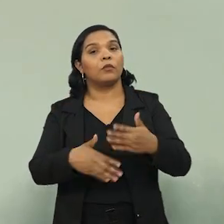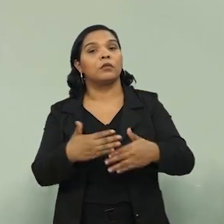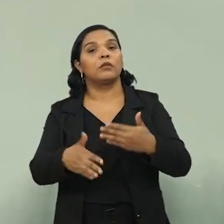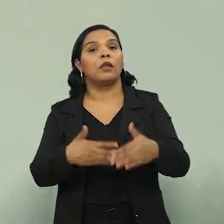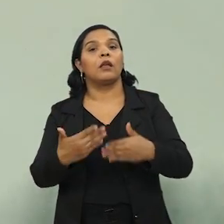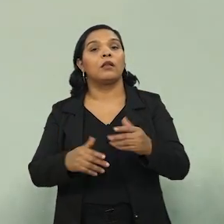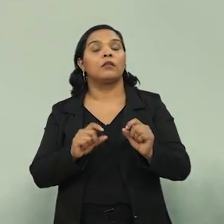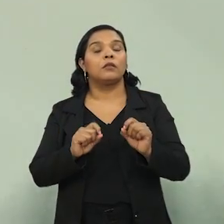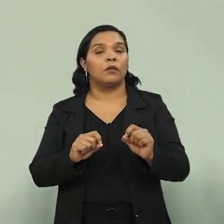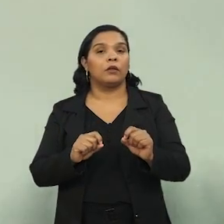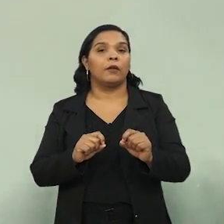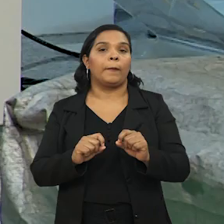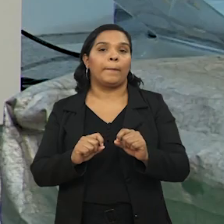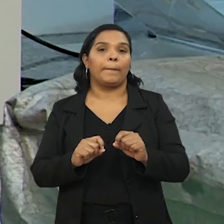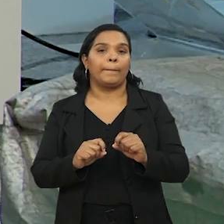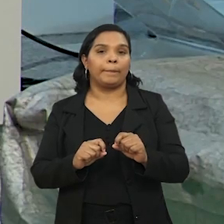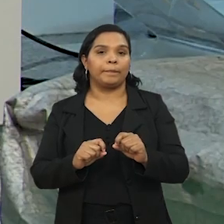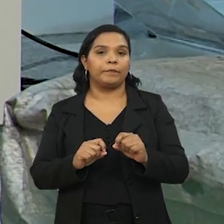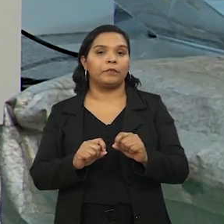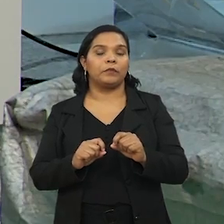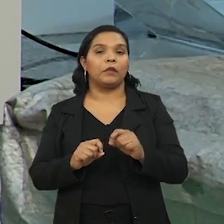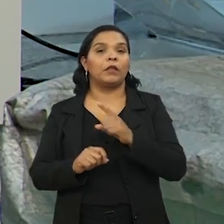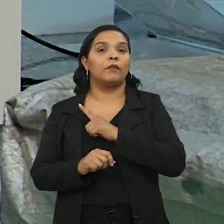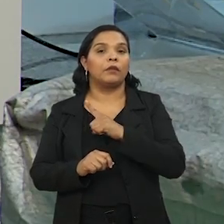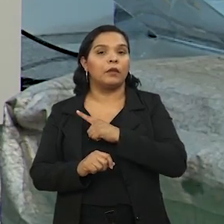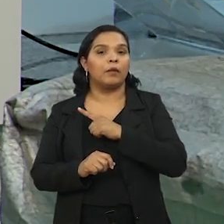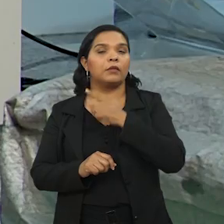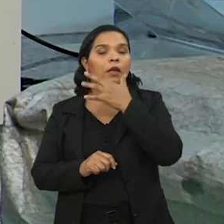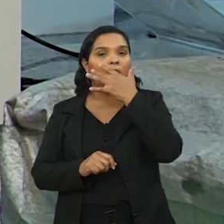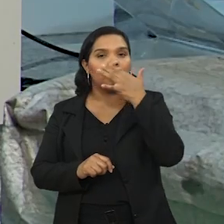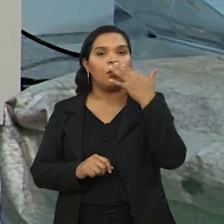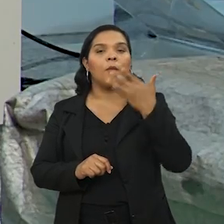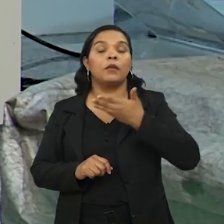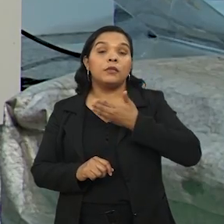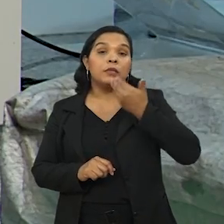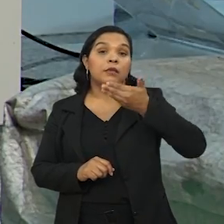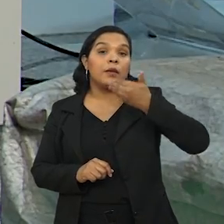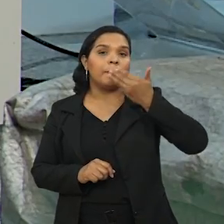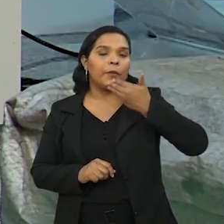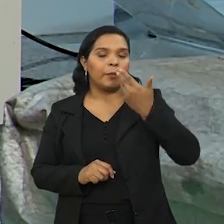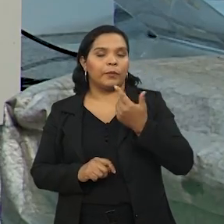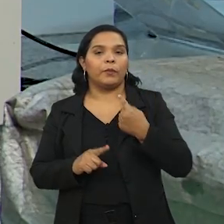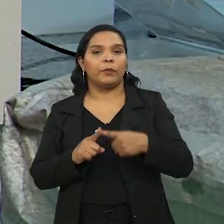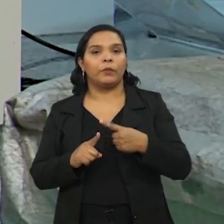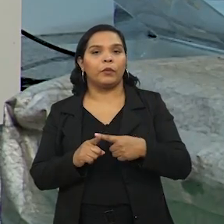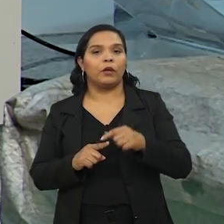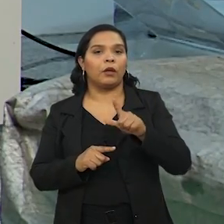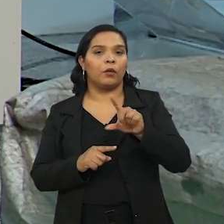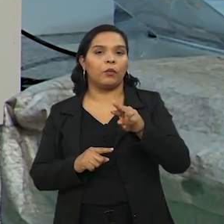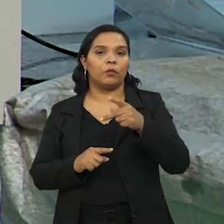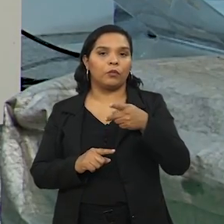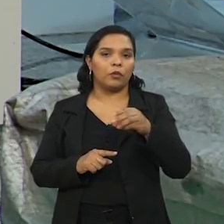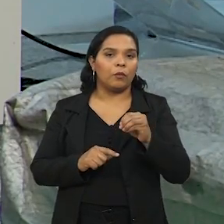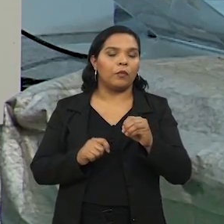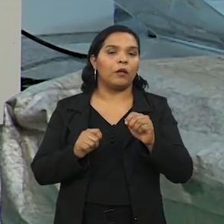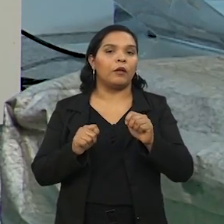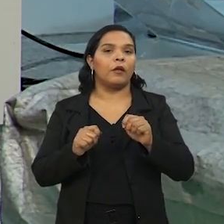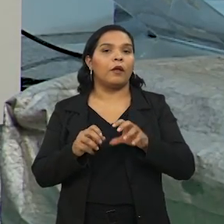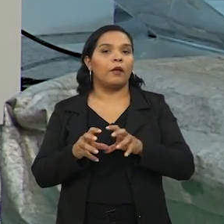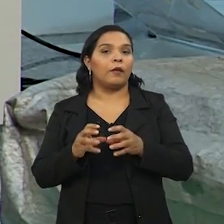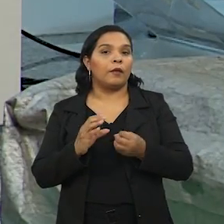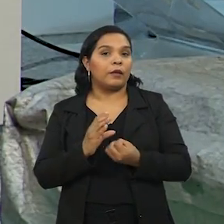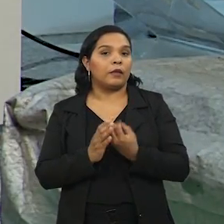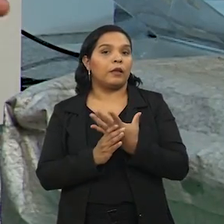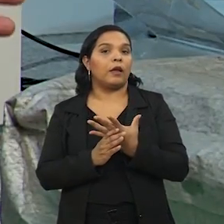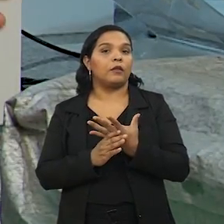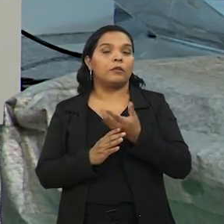do processo, são lúpulos que vão dar mais aromas, mais sabores, né? Porque o lúpulo é formado tanto das